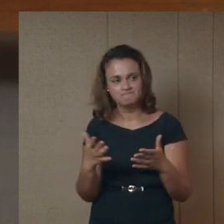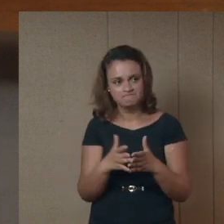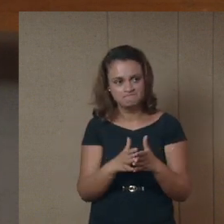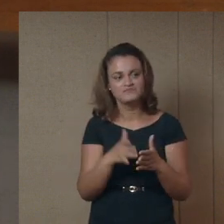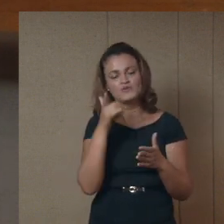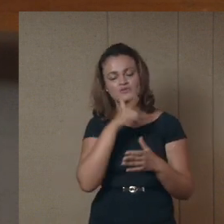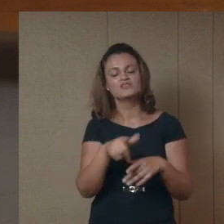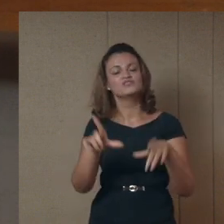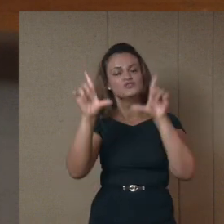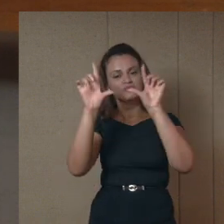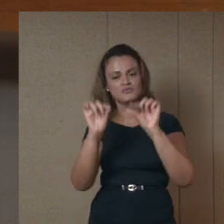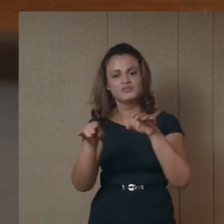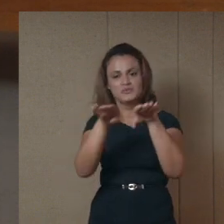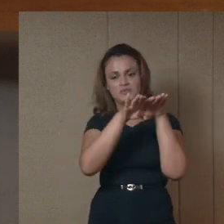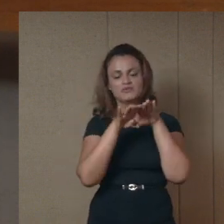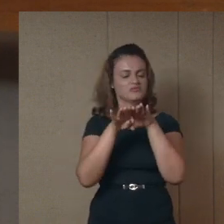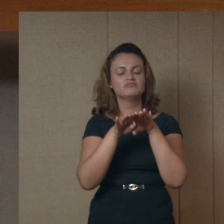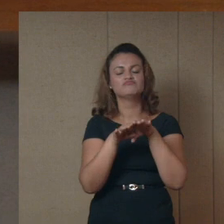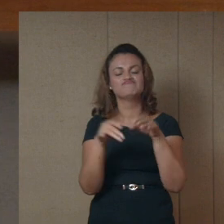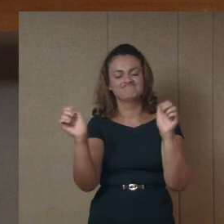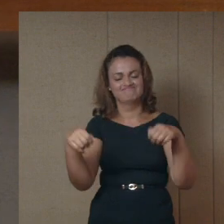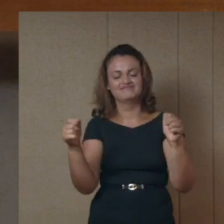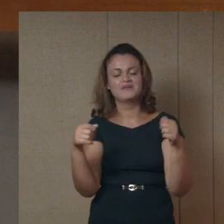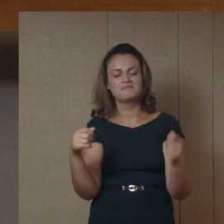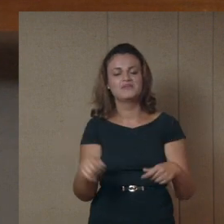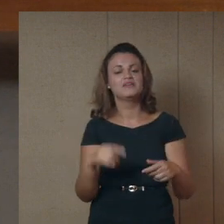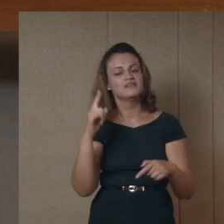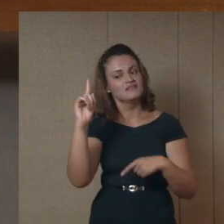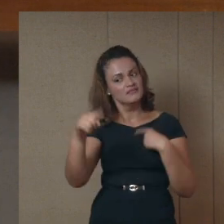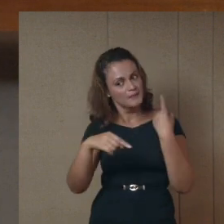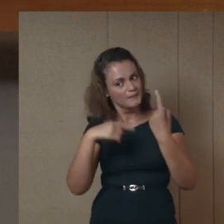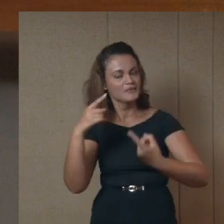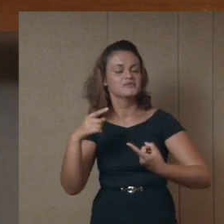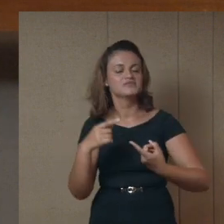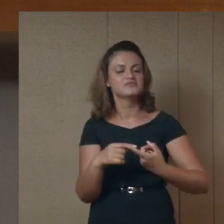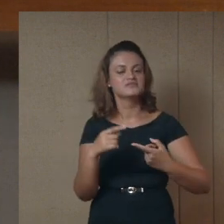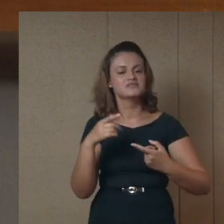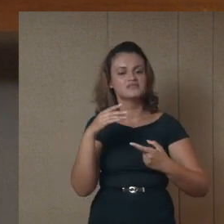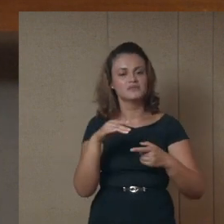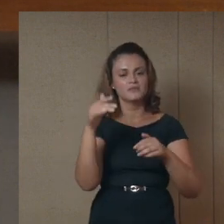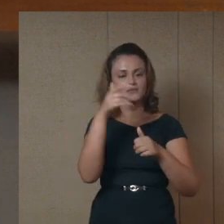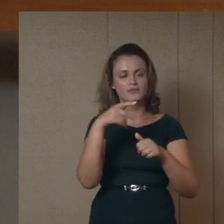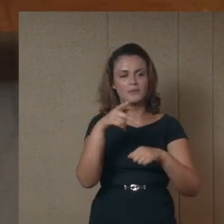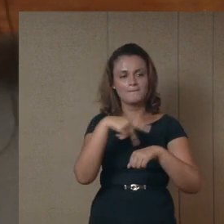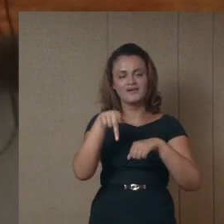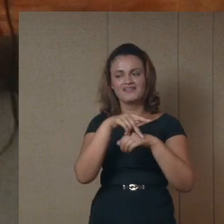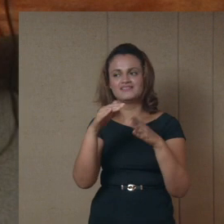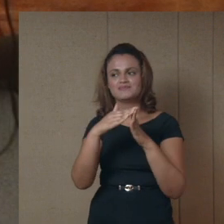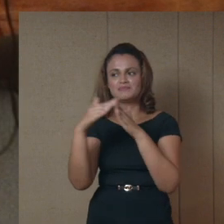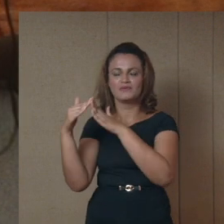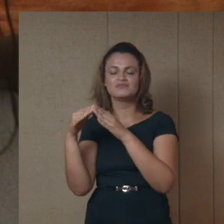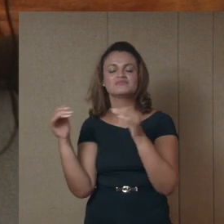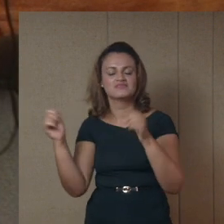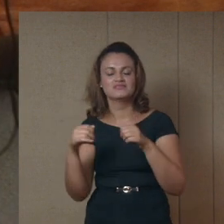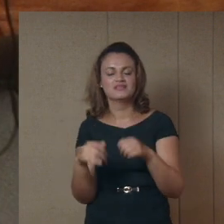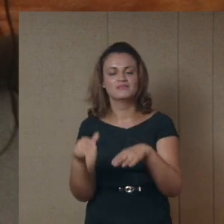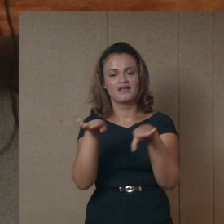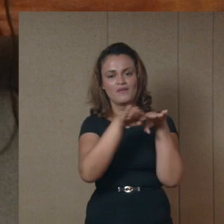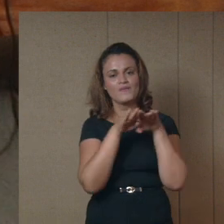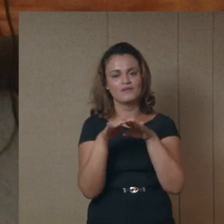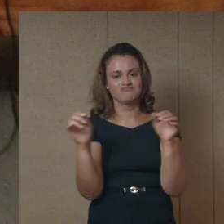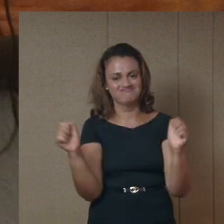tentar reduzir as desigualdades regionais no nosso país e aí consequentemente no país vizinho também queria agradecer muito